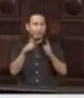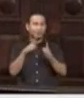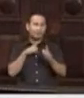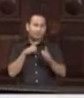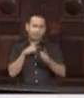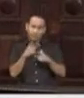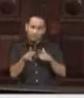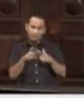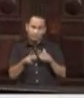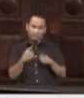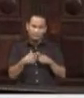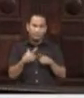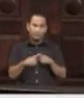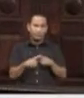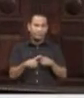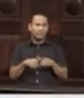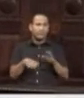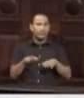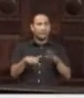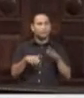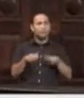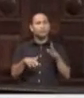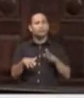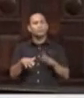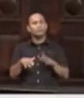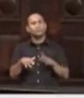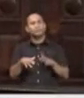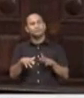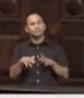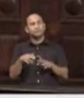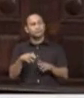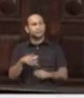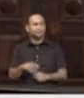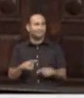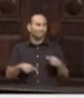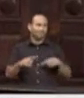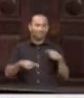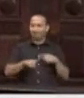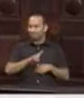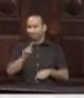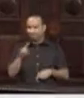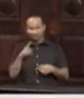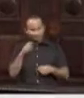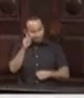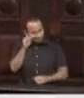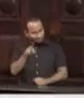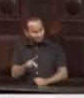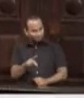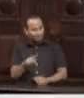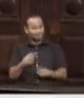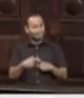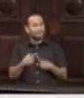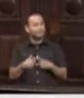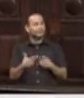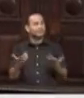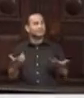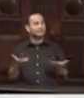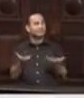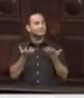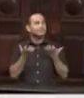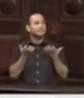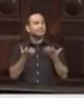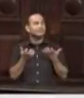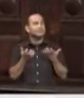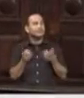impasses, porque algumas políticas de incentivos fiscais importantes para alguns setores não foram aprovadas porque quiseram colocar